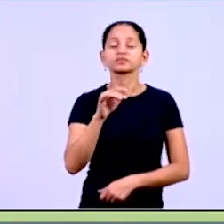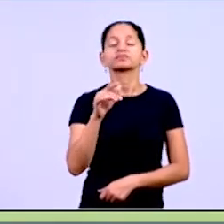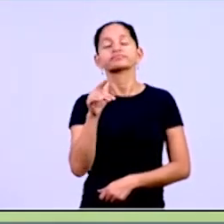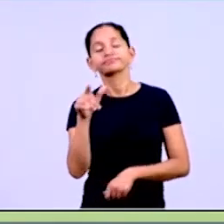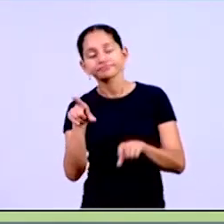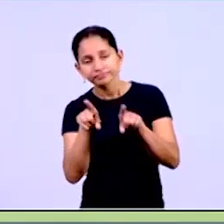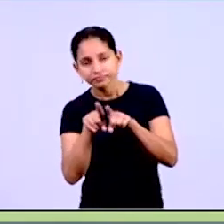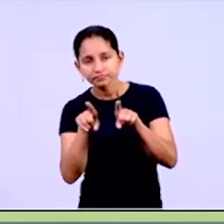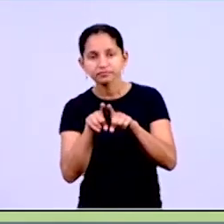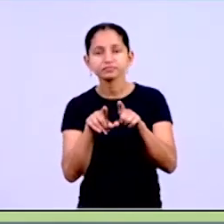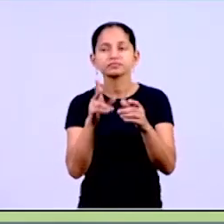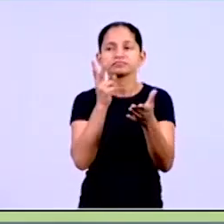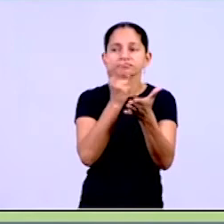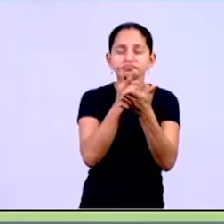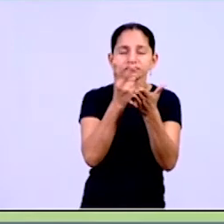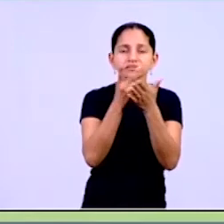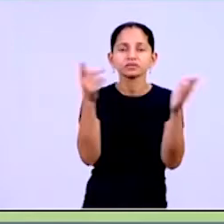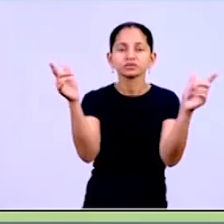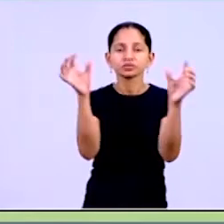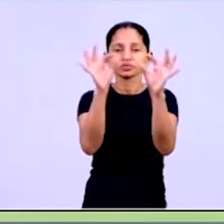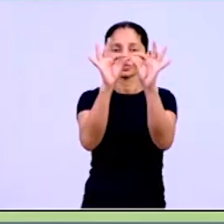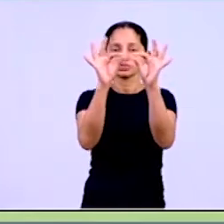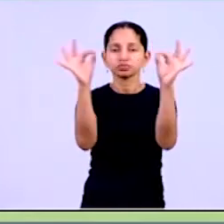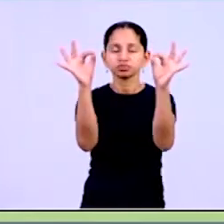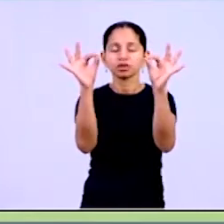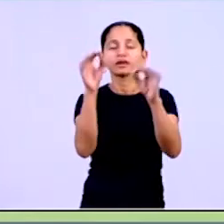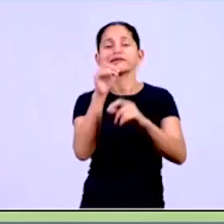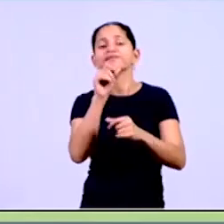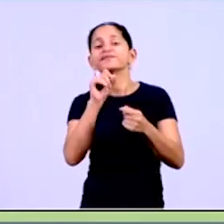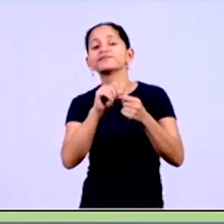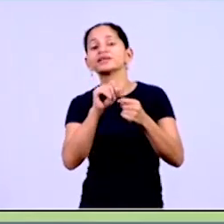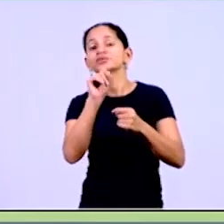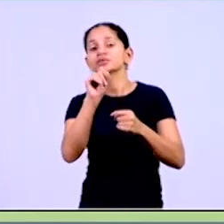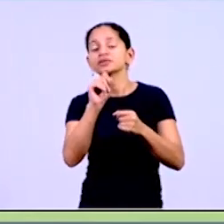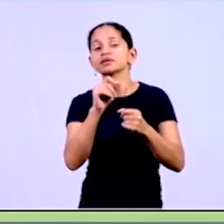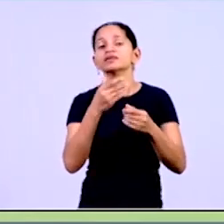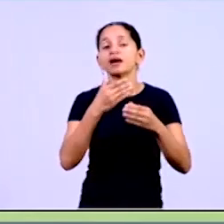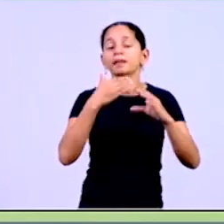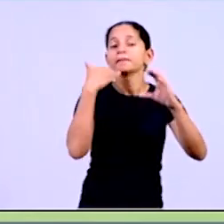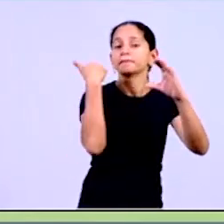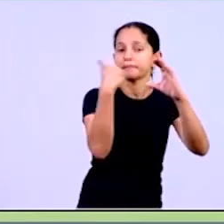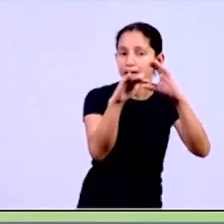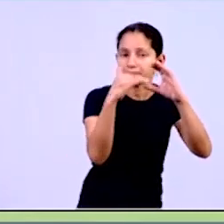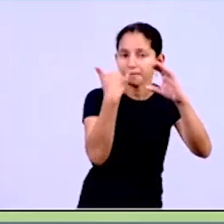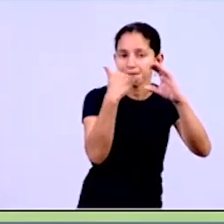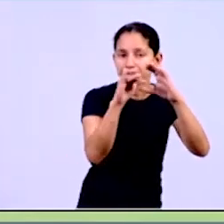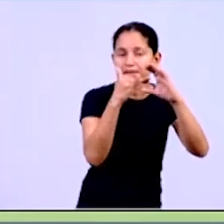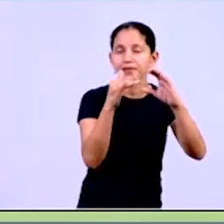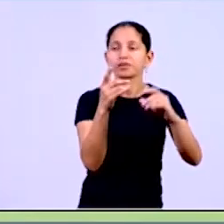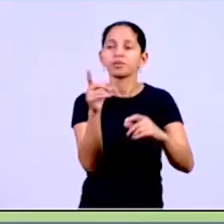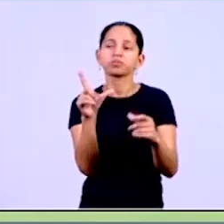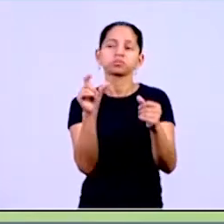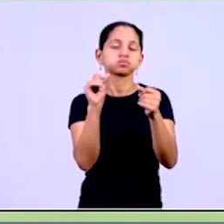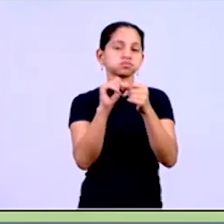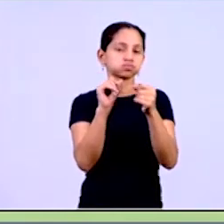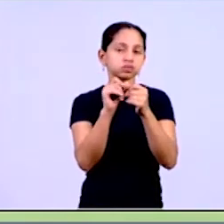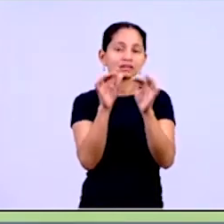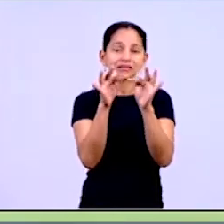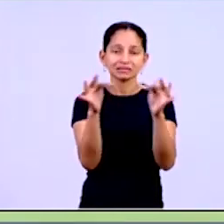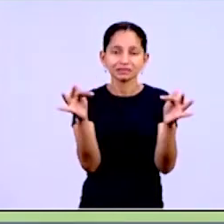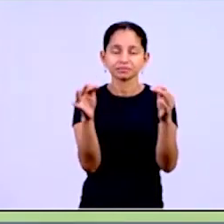o WebDAV e o JIT, onde a gente transmite arquivos, o SMT, o